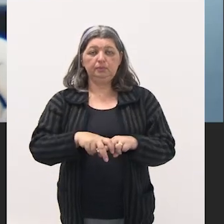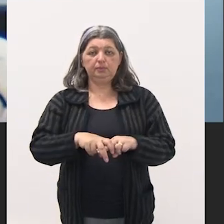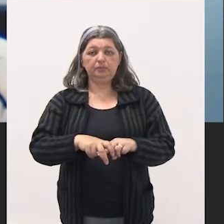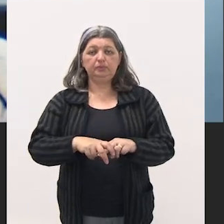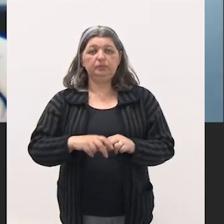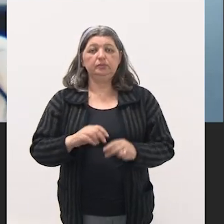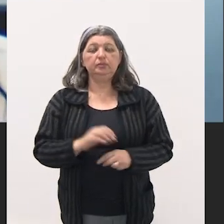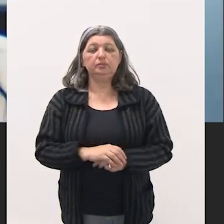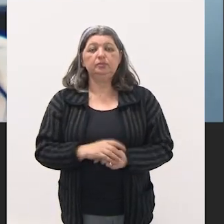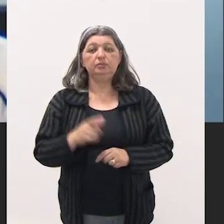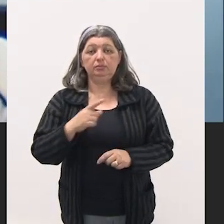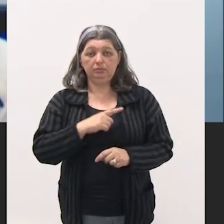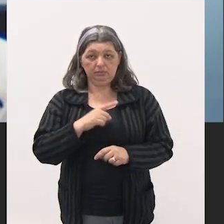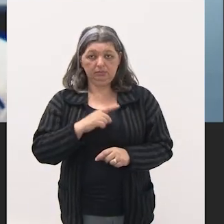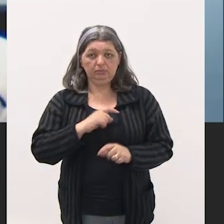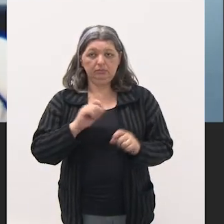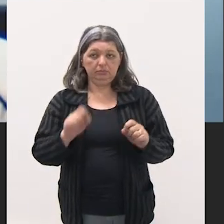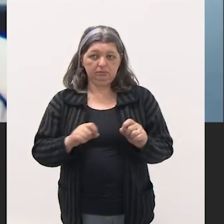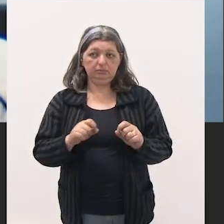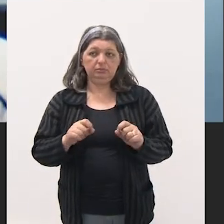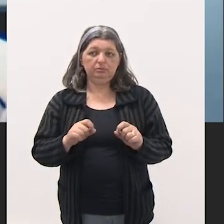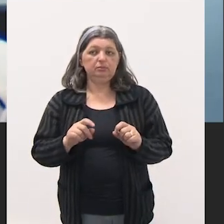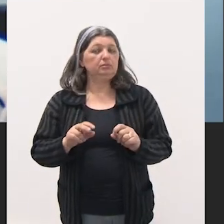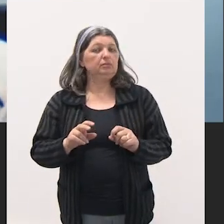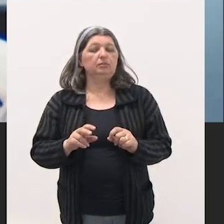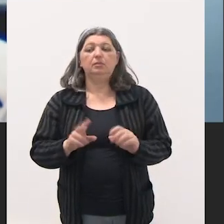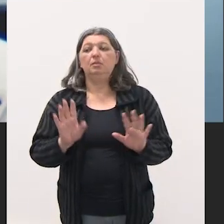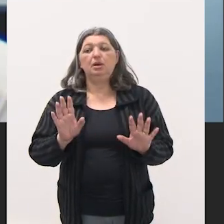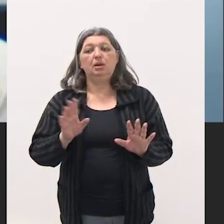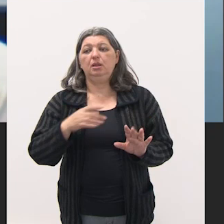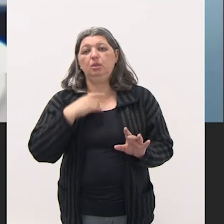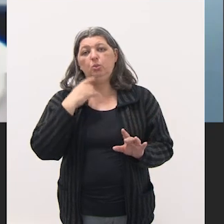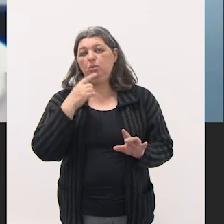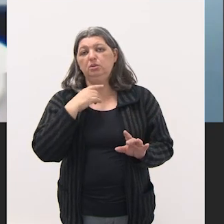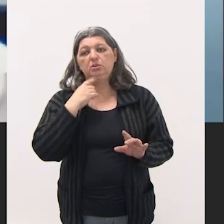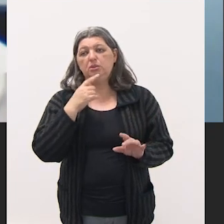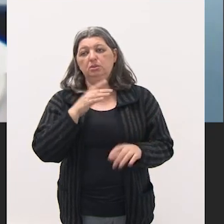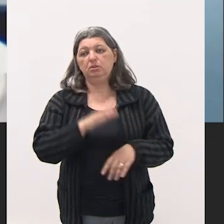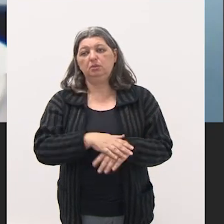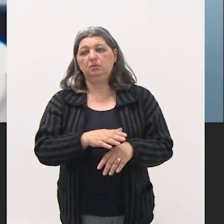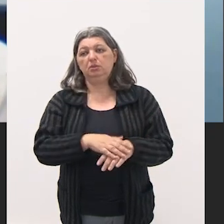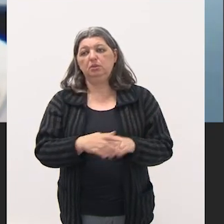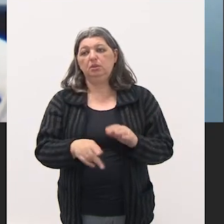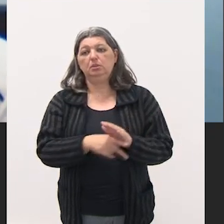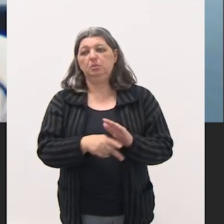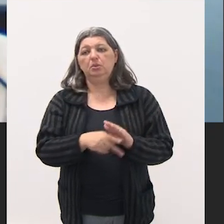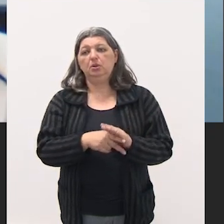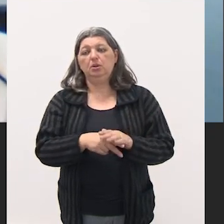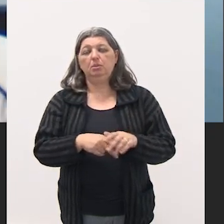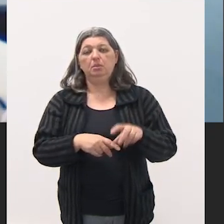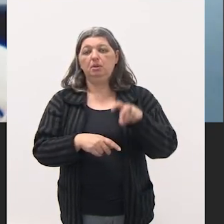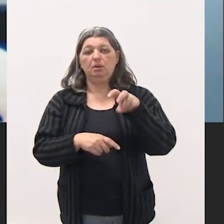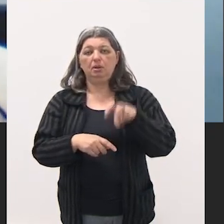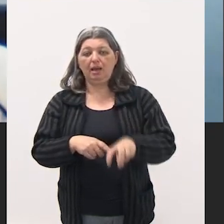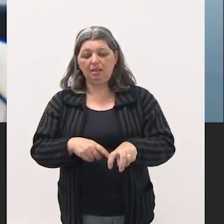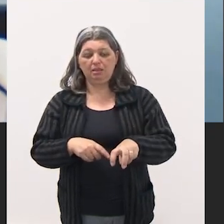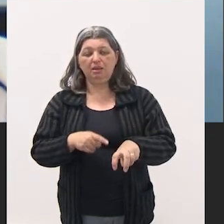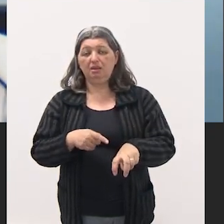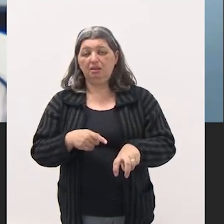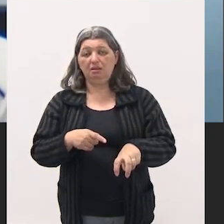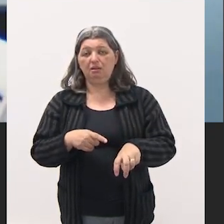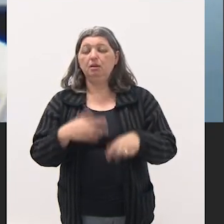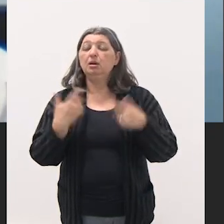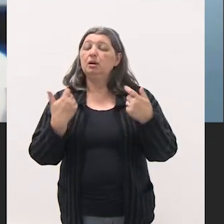é algo que seja... Agora, não adianta só a cadeira. Não, isso é uma mesa ginecológica. É importante ter esse